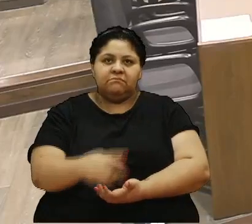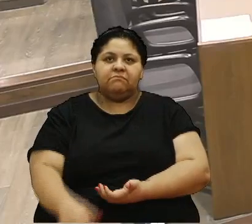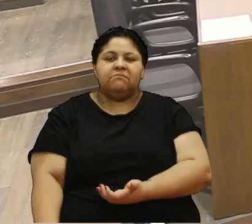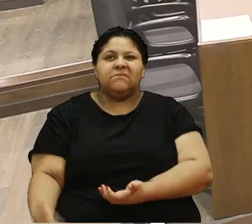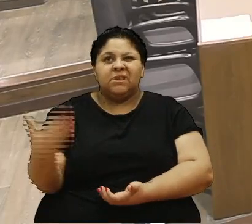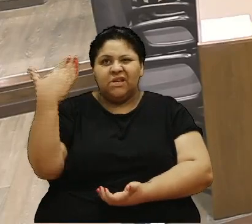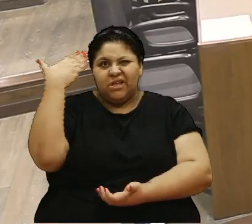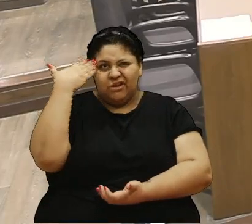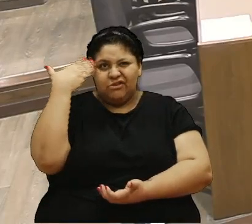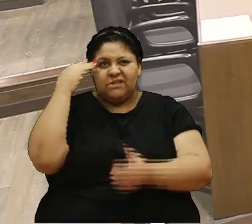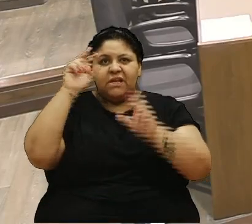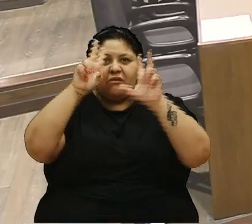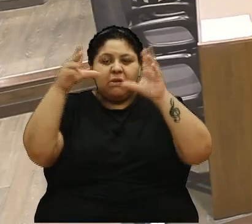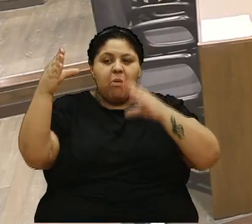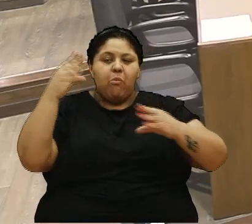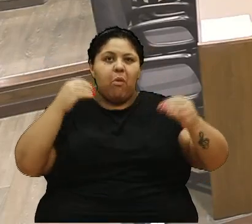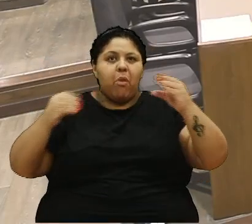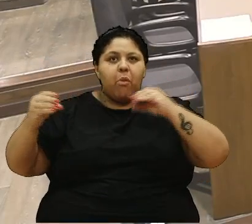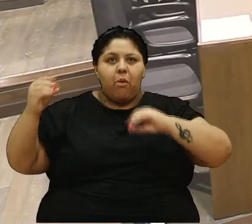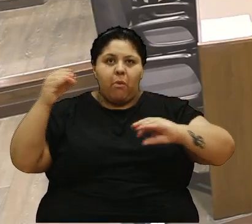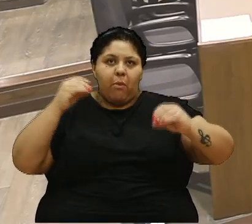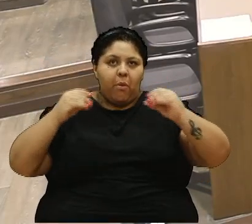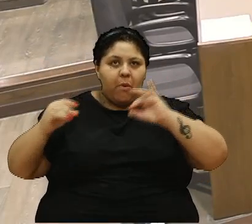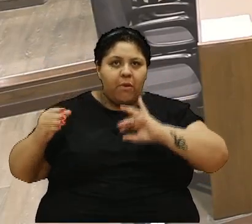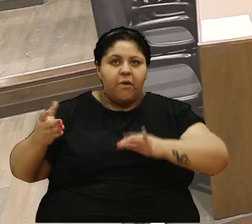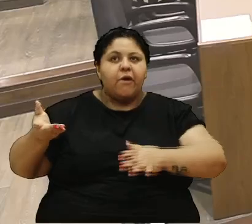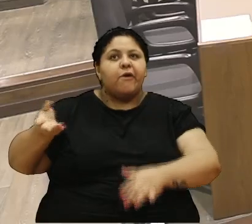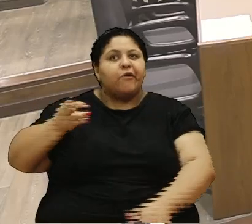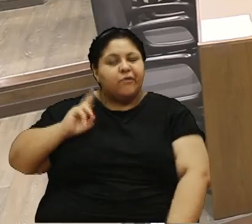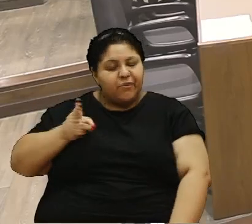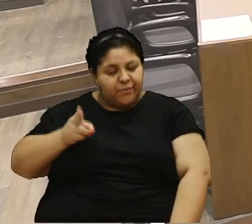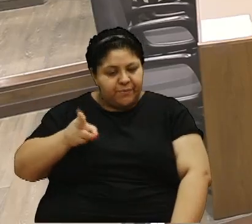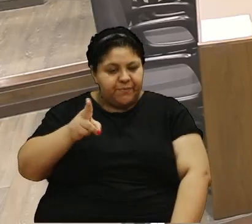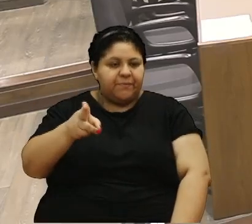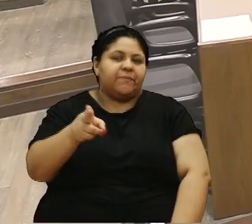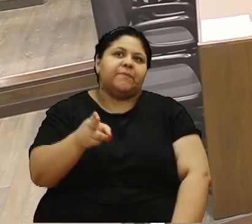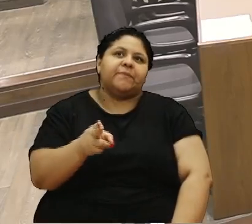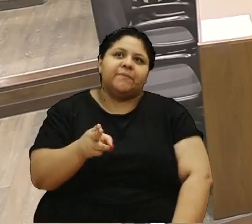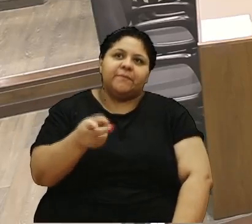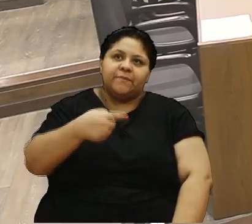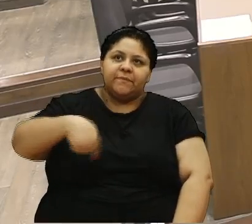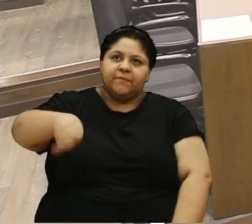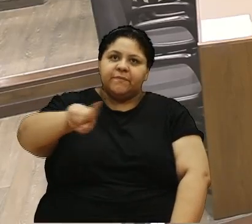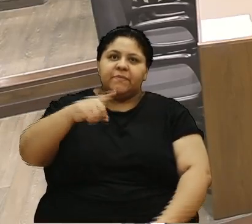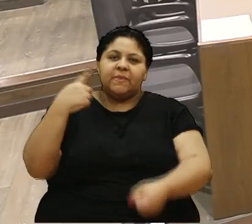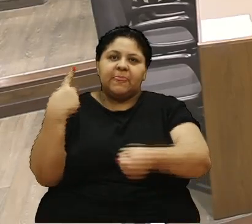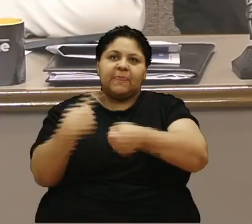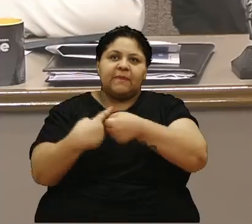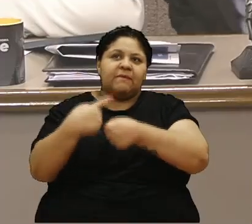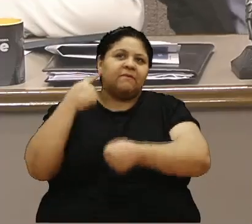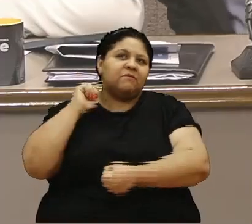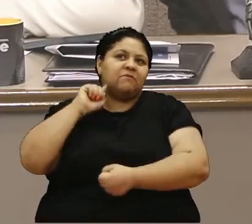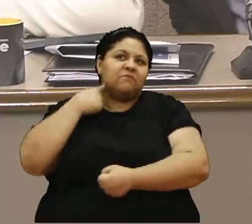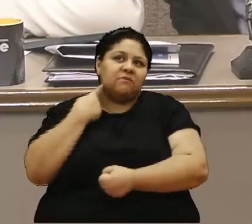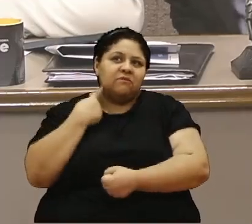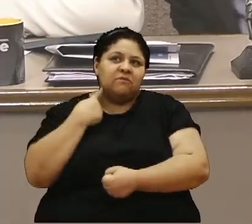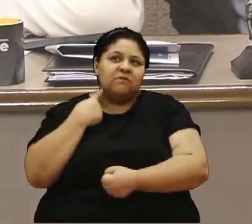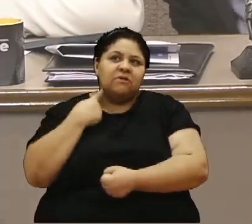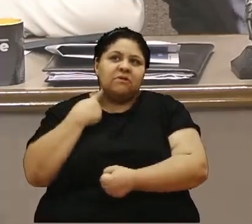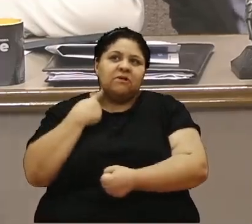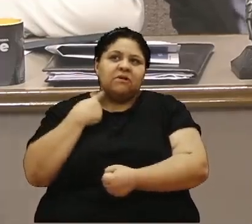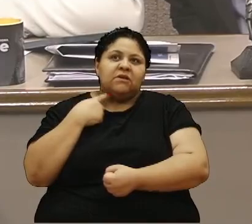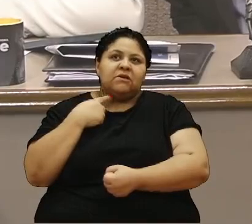Eu sei que é um tema polêmico, né? Mas eu quero continuar com a questão da nossa cidade suja. Eu acabo de receber mais um vídeo